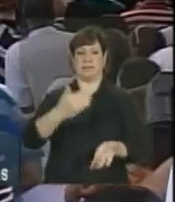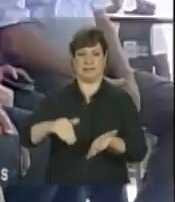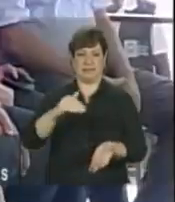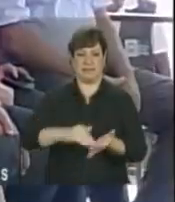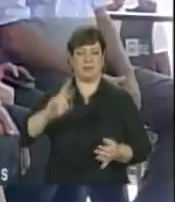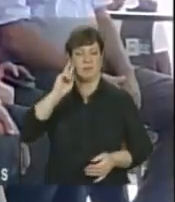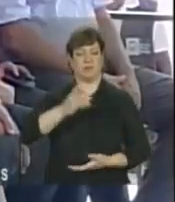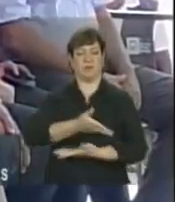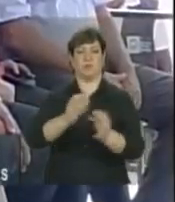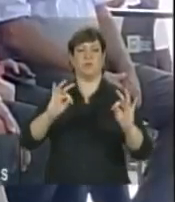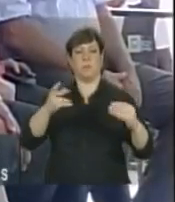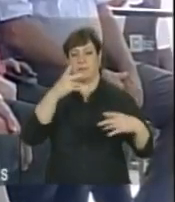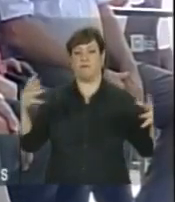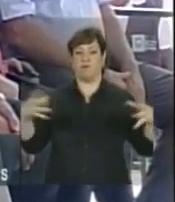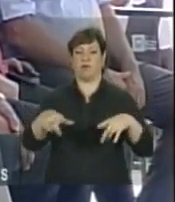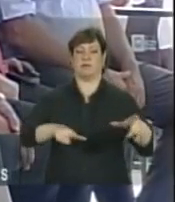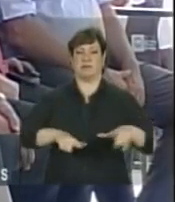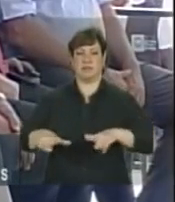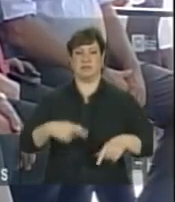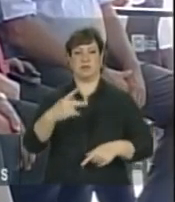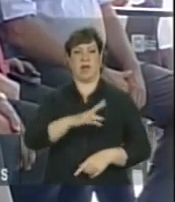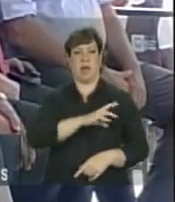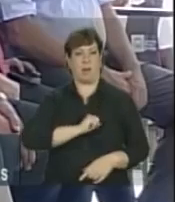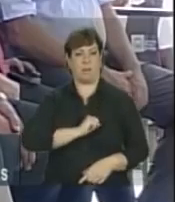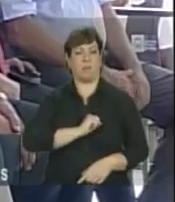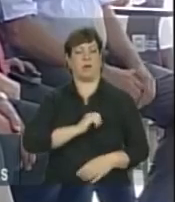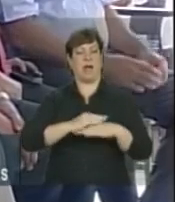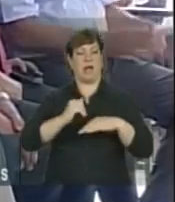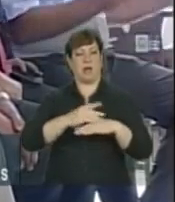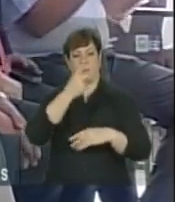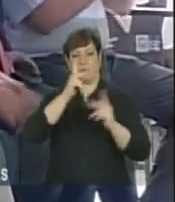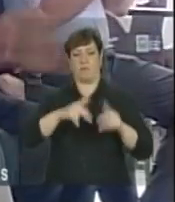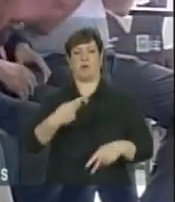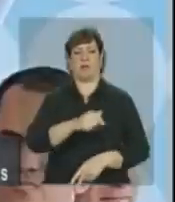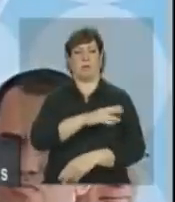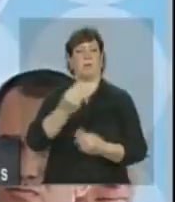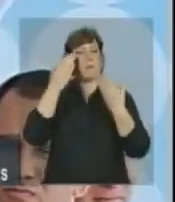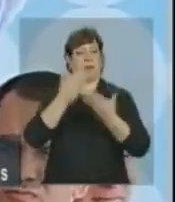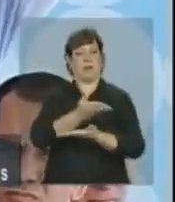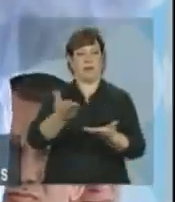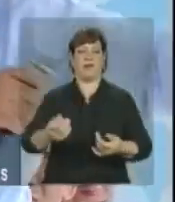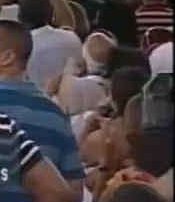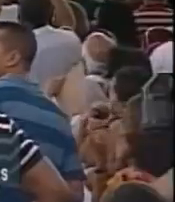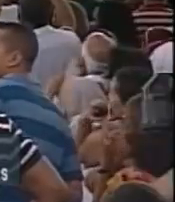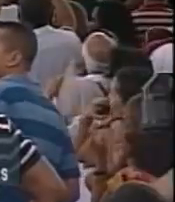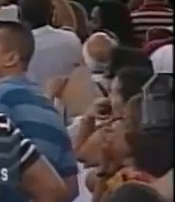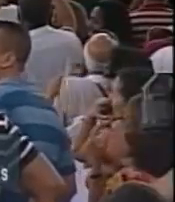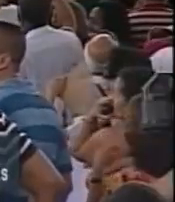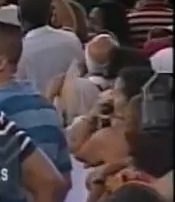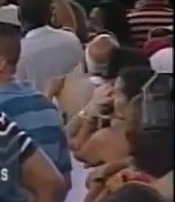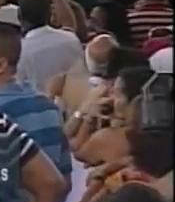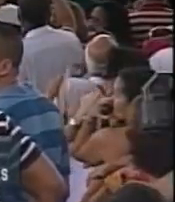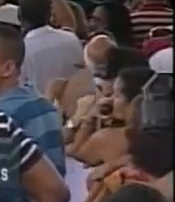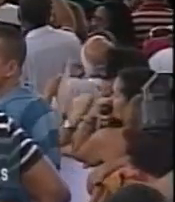seu amor, o seu carinho e o seu respeito pelo povo do Rio de Janeiro. Muito obrigado. Viva a parceria!